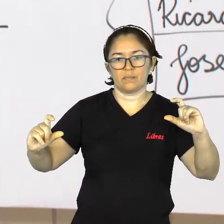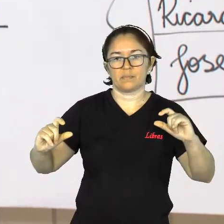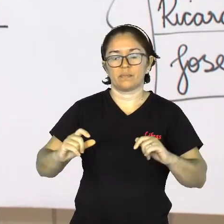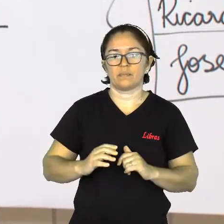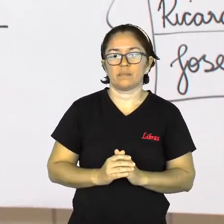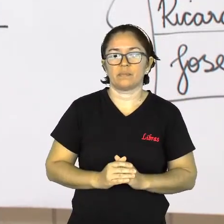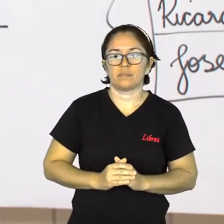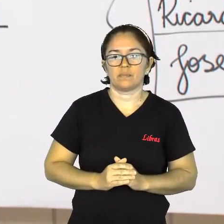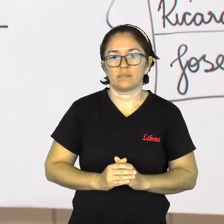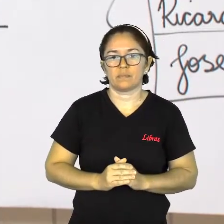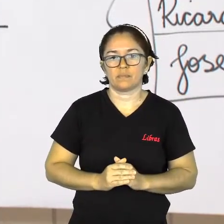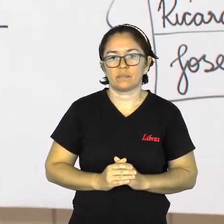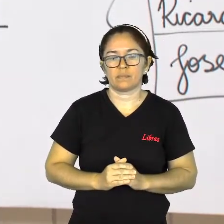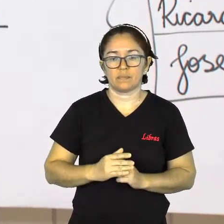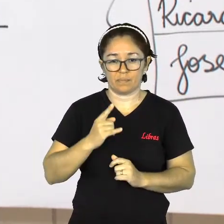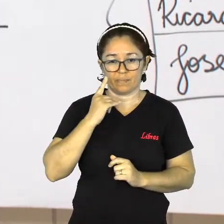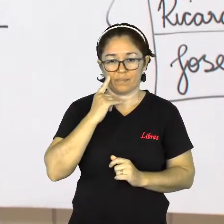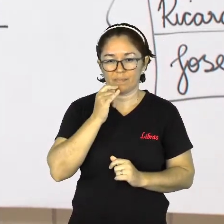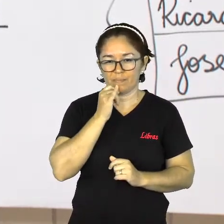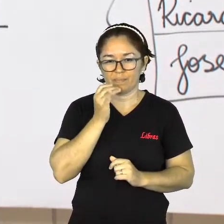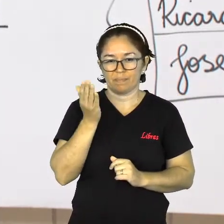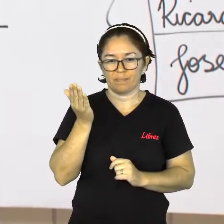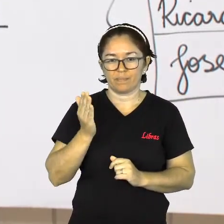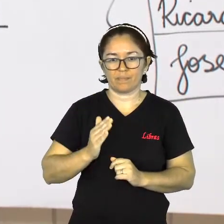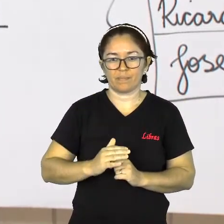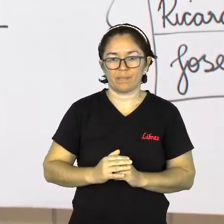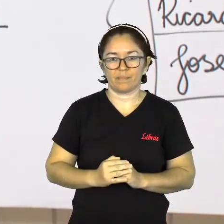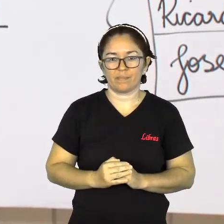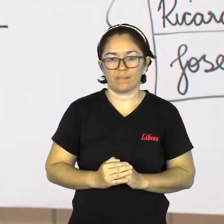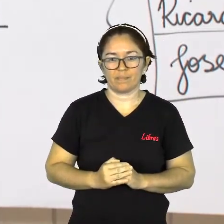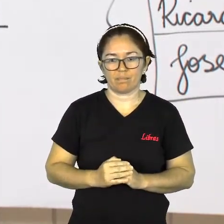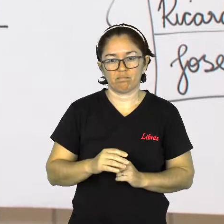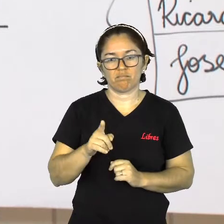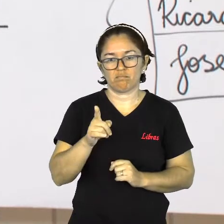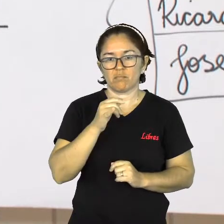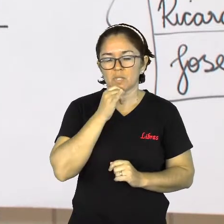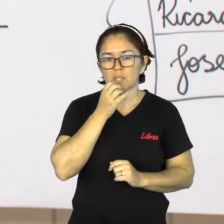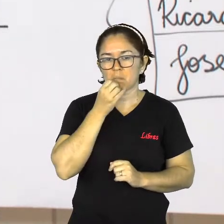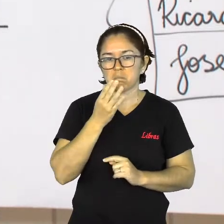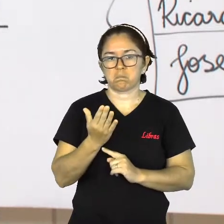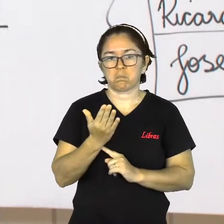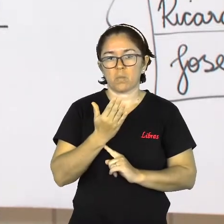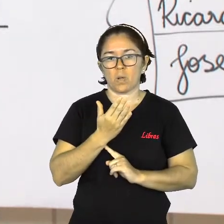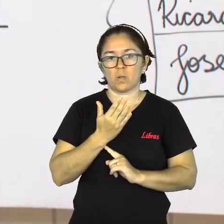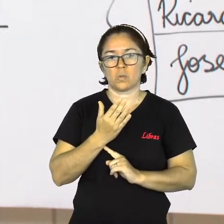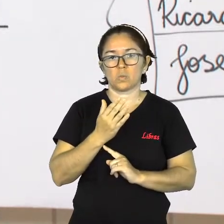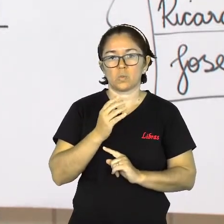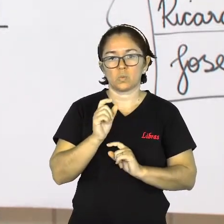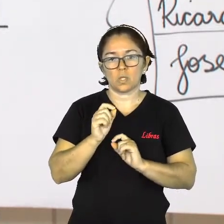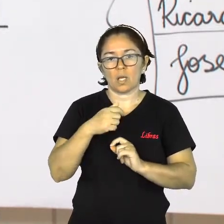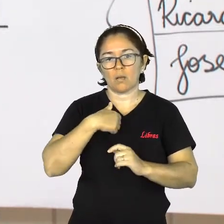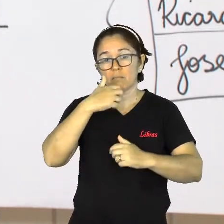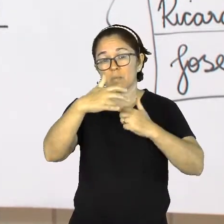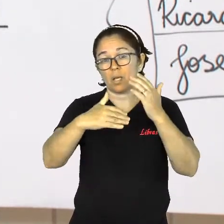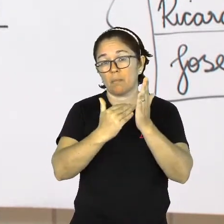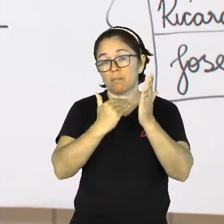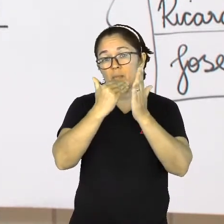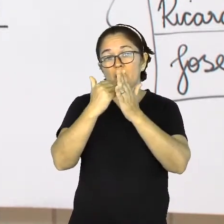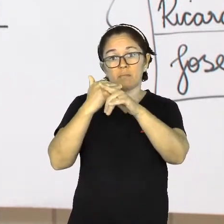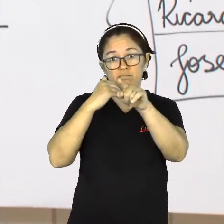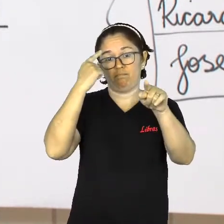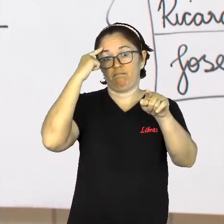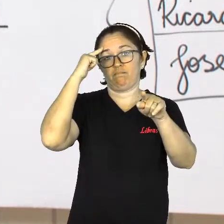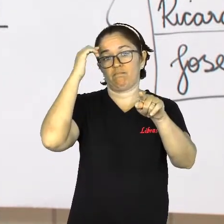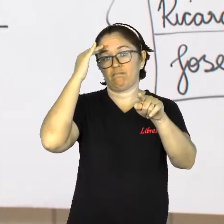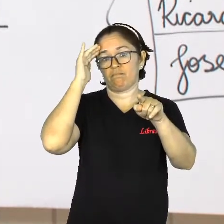decimal. Agora, vamos para esse exemplo. Esse exemplo vem me ajudar ao que eu quero que você compreenda. Então, na parte inteira,